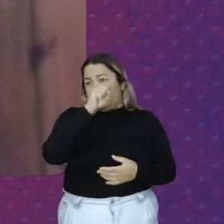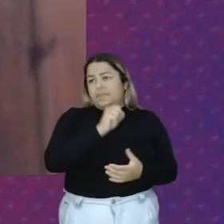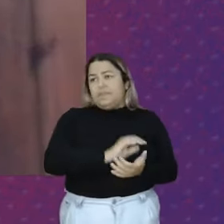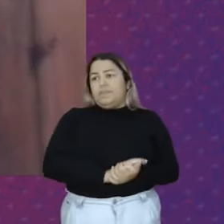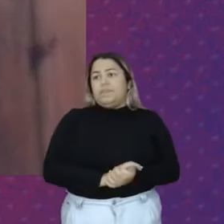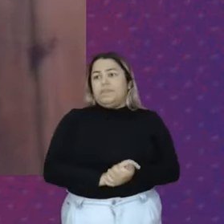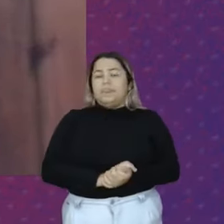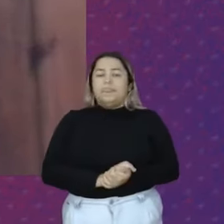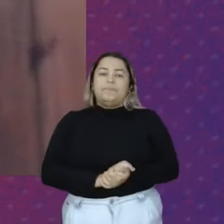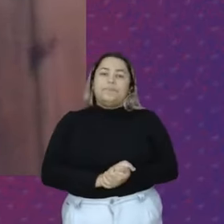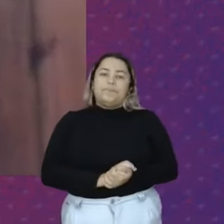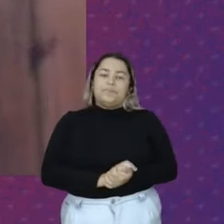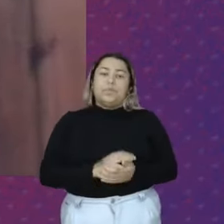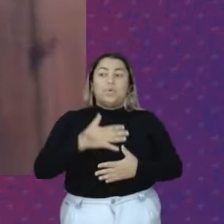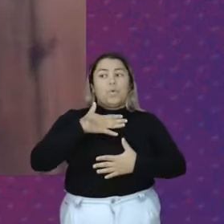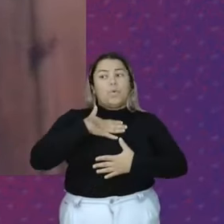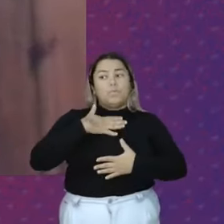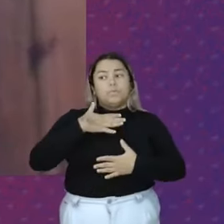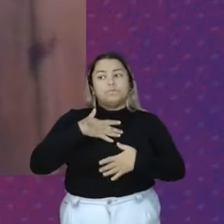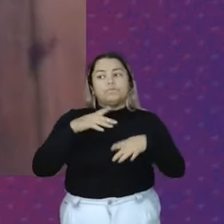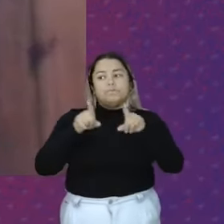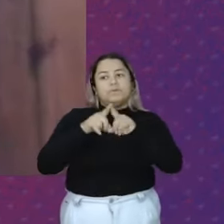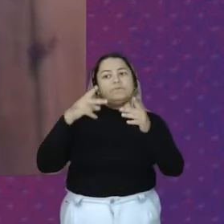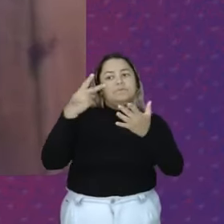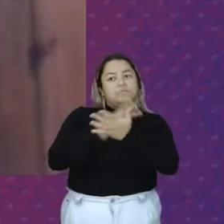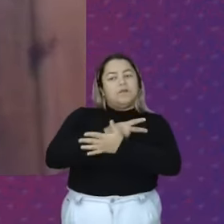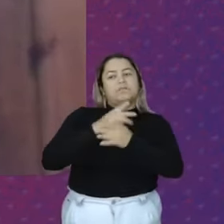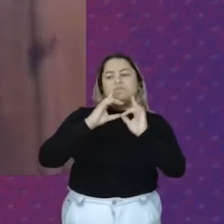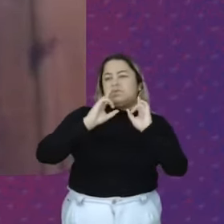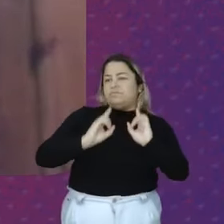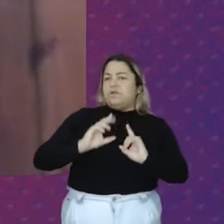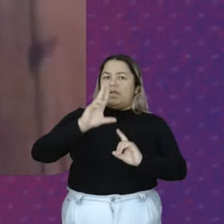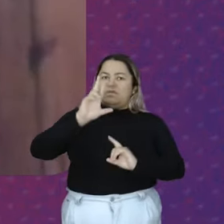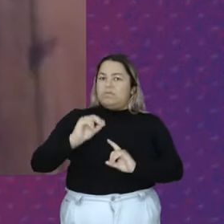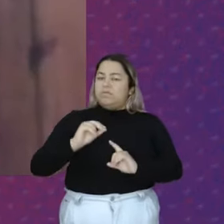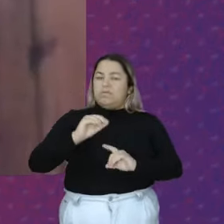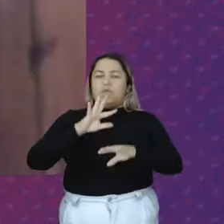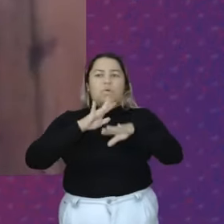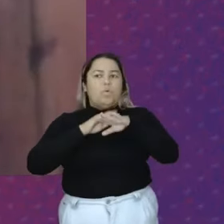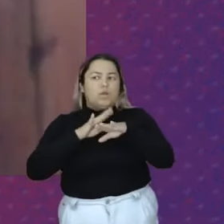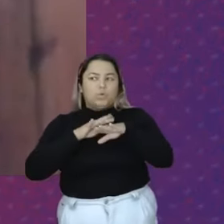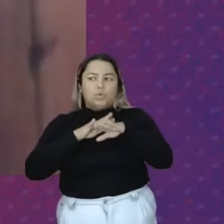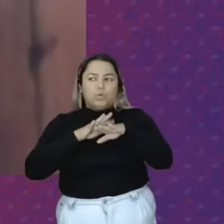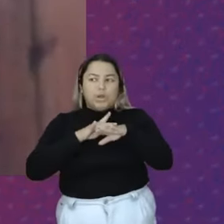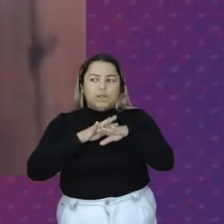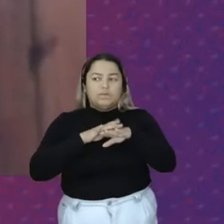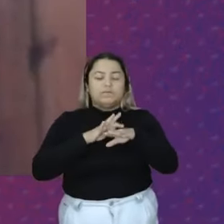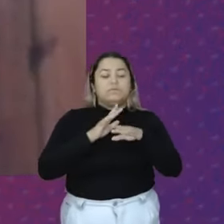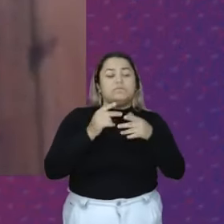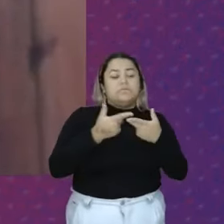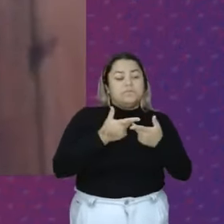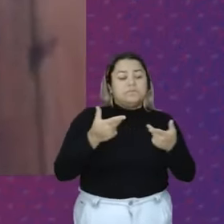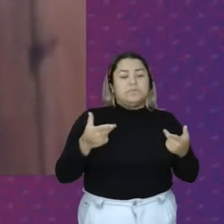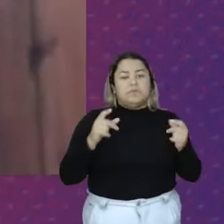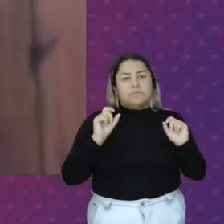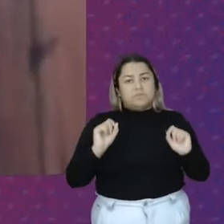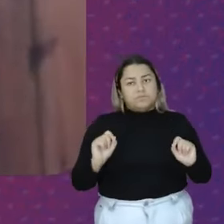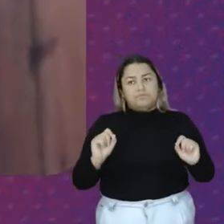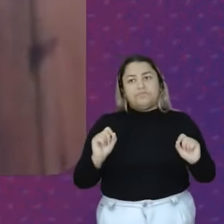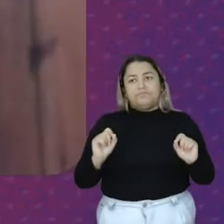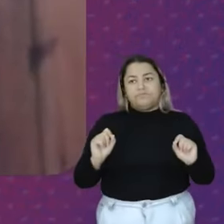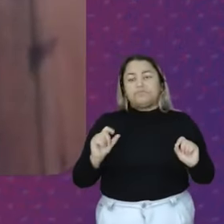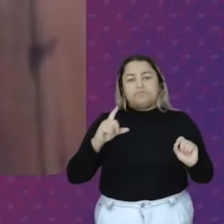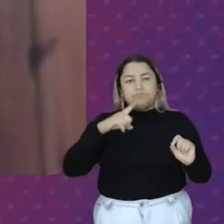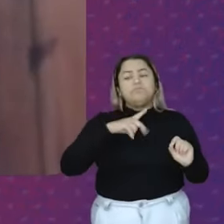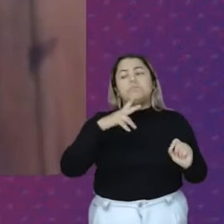nos mos acontece que a deficiência não é doença tá isso é uma das coisas que a gente tem